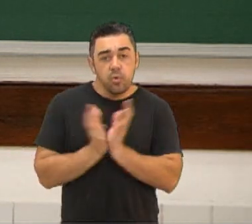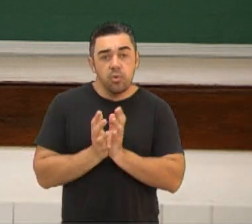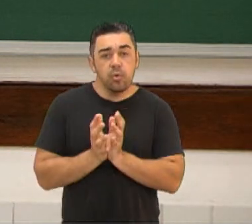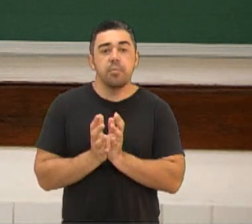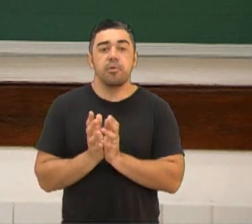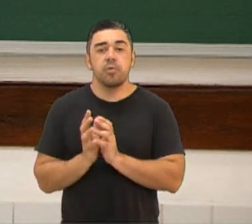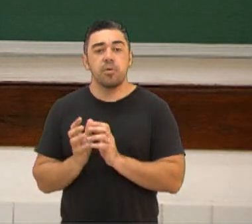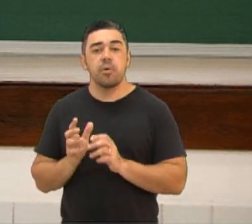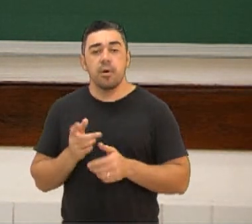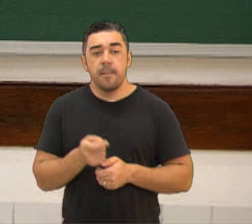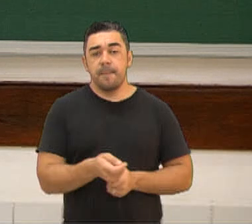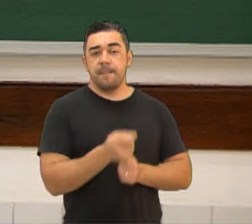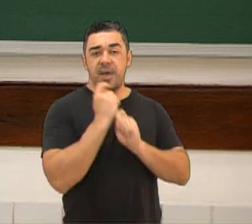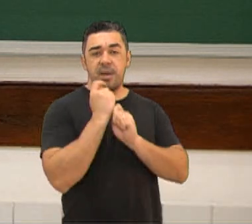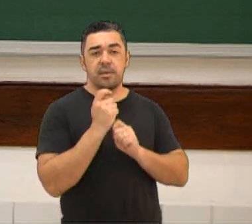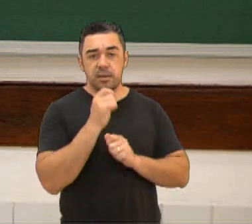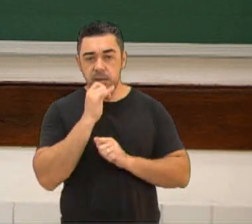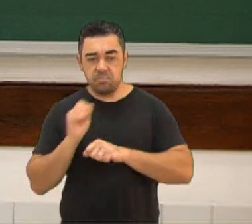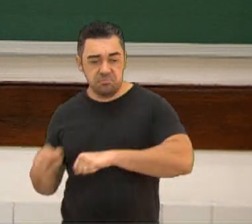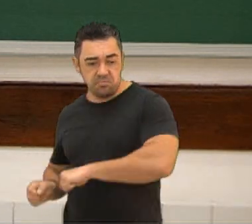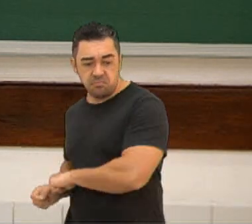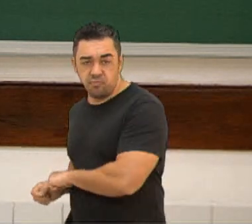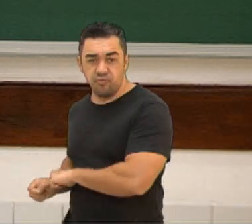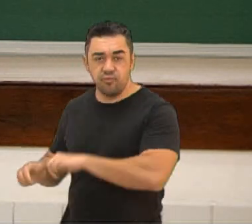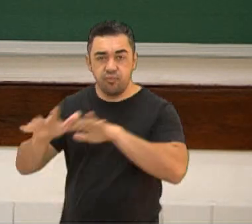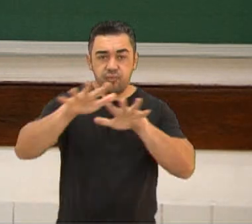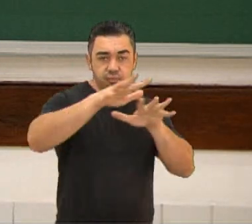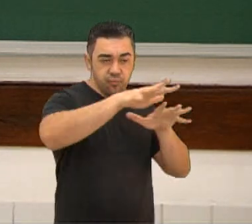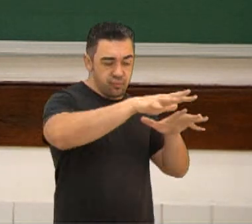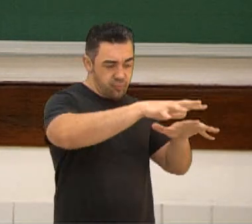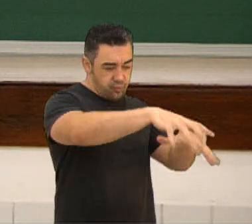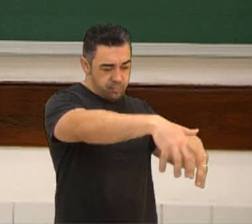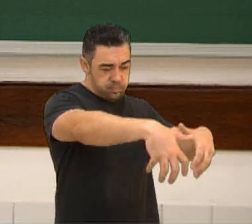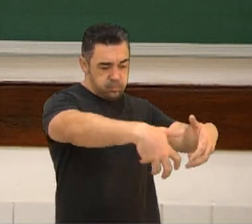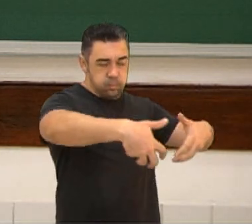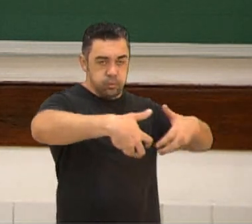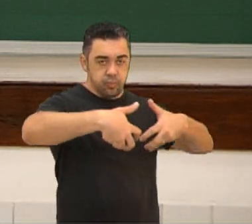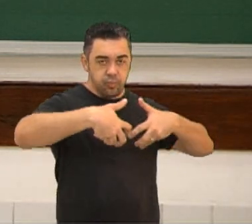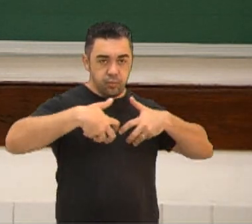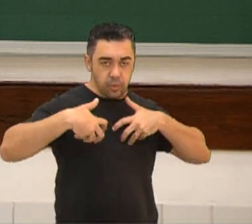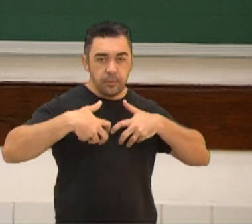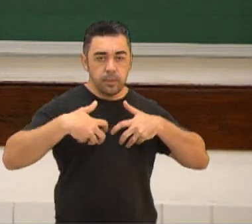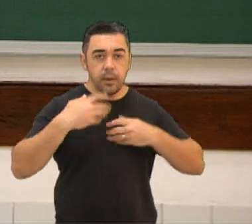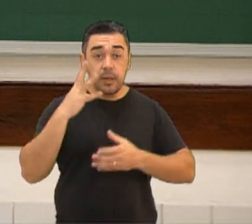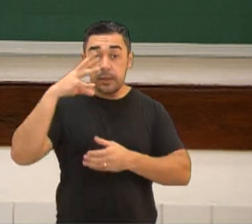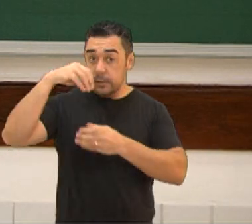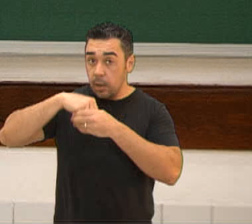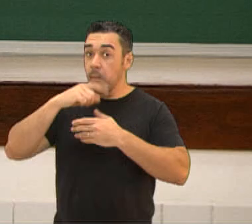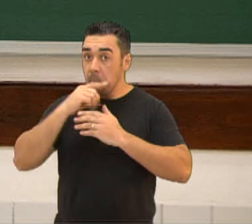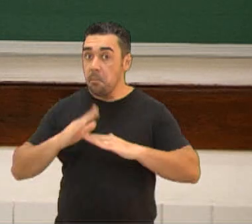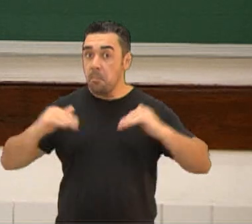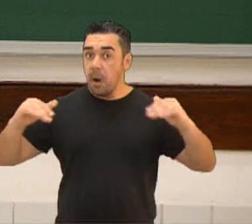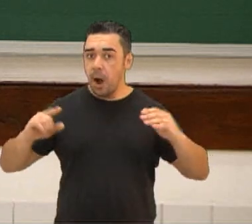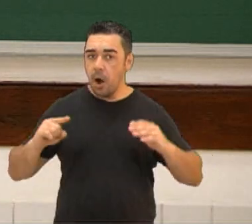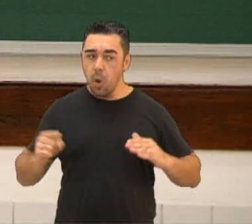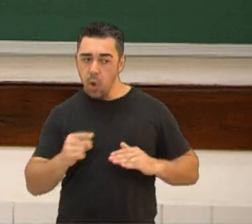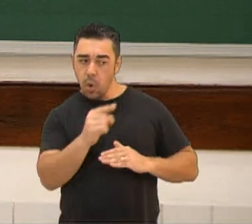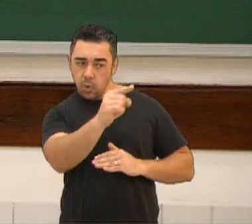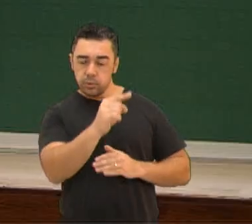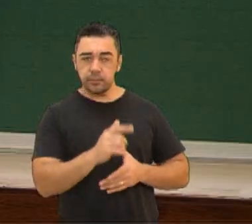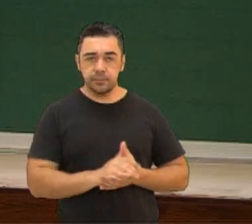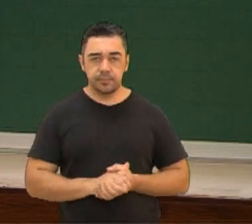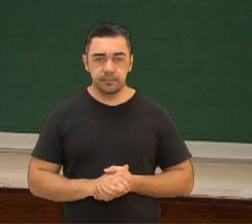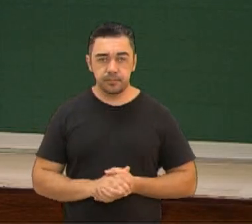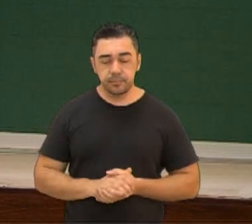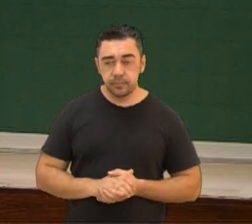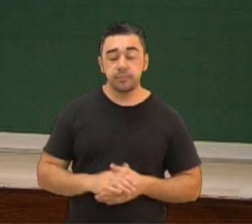contato em como lidar em alto mar. E eles